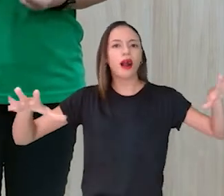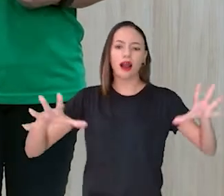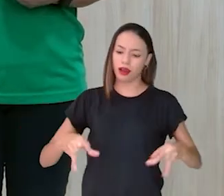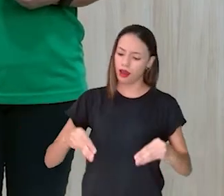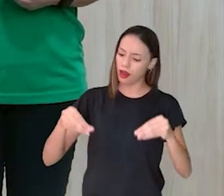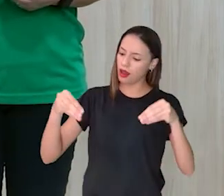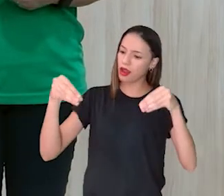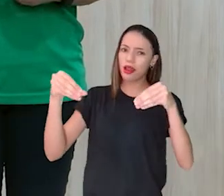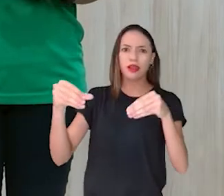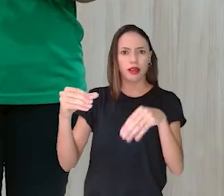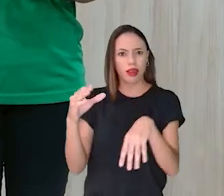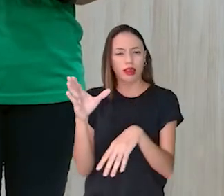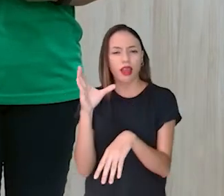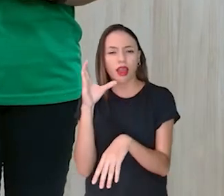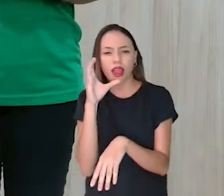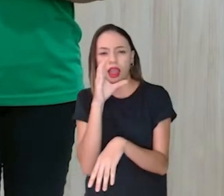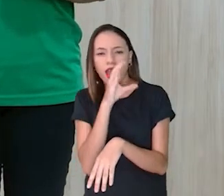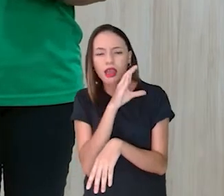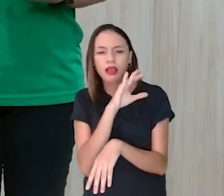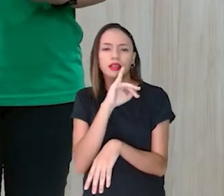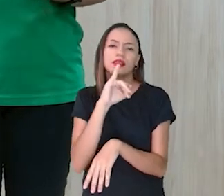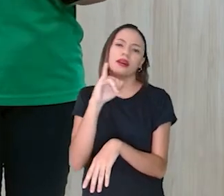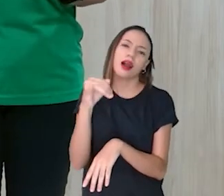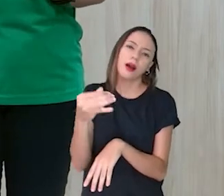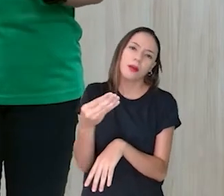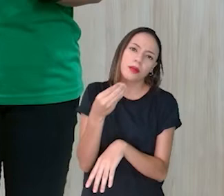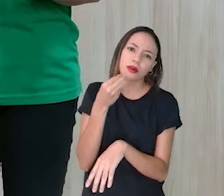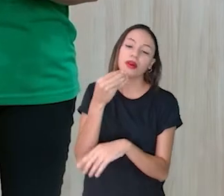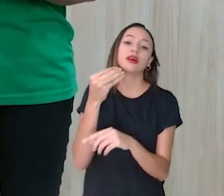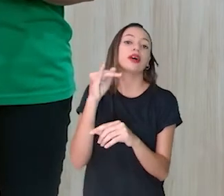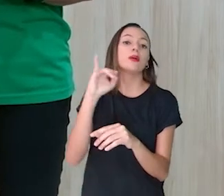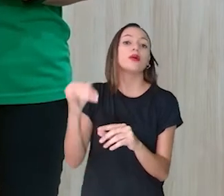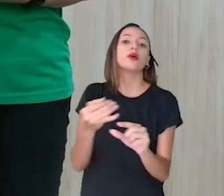quente, não é? Vamos aproveitar esse momento para